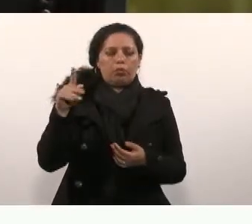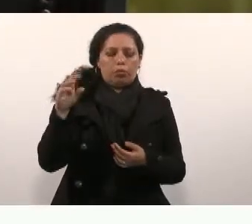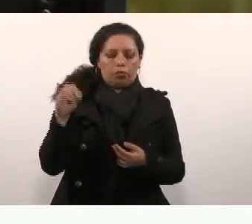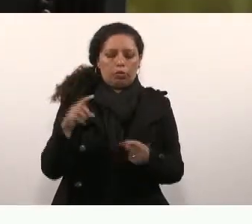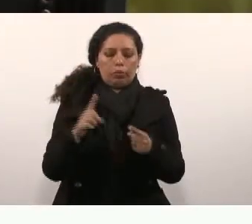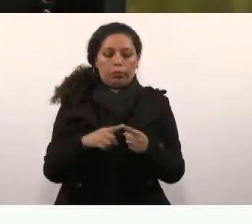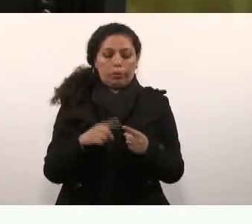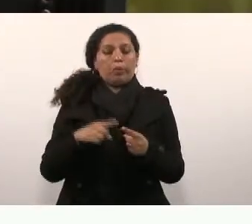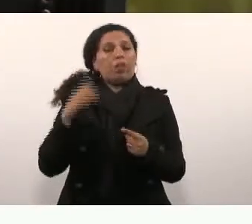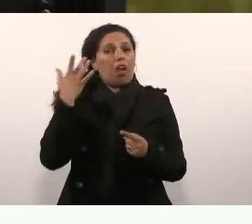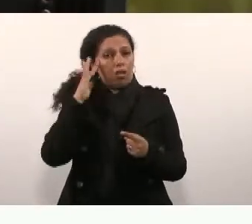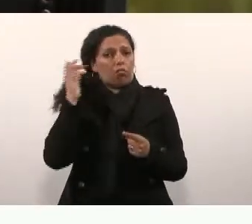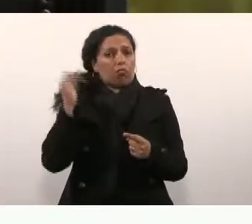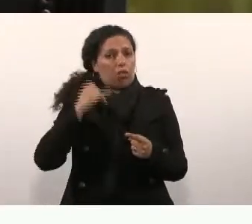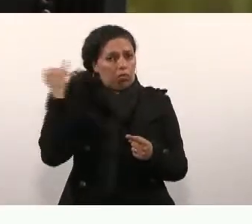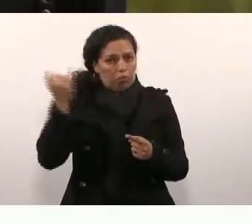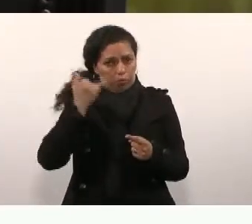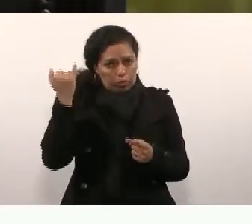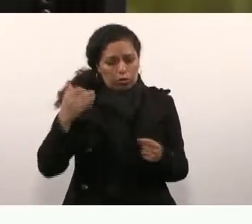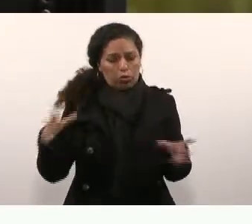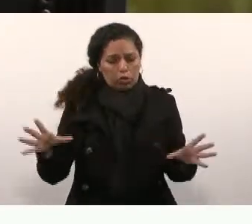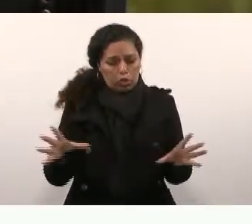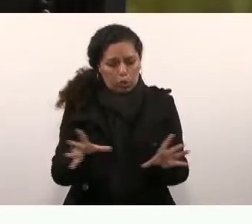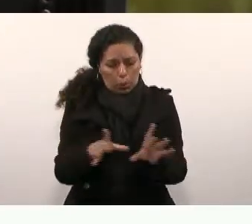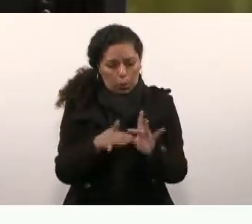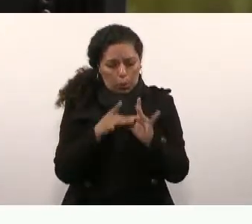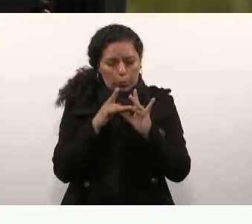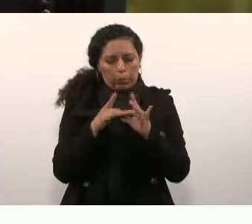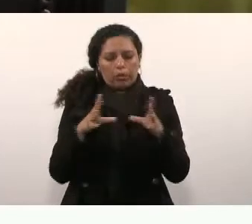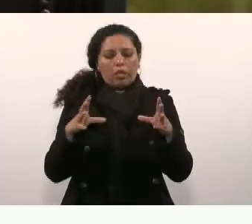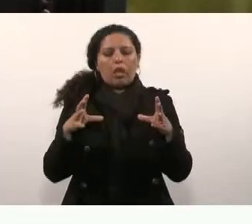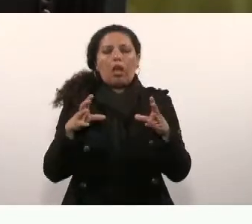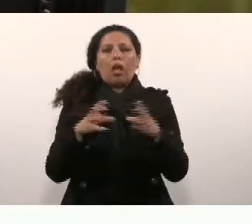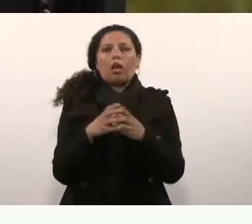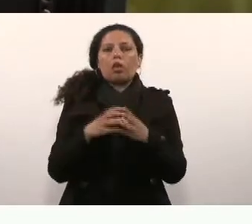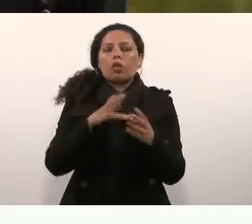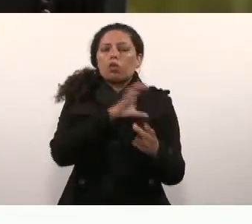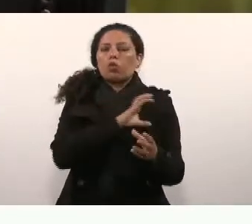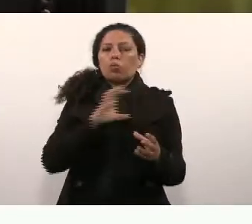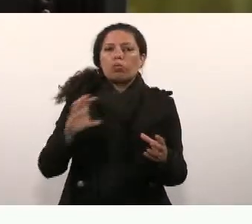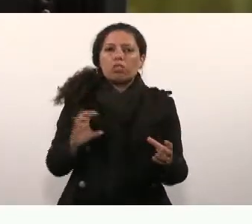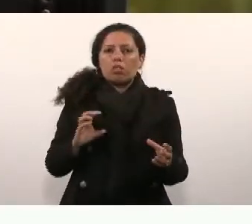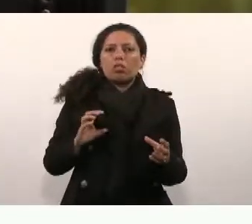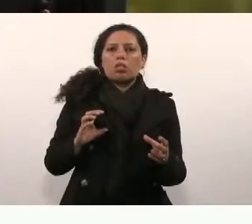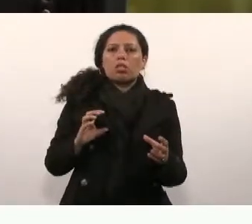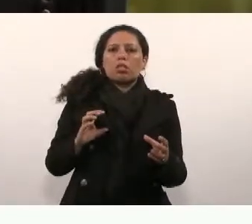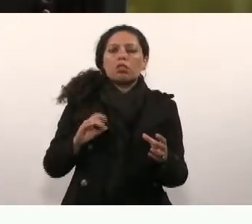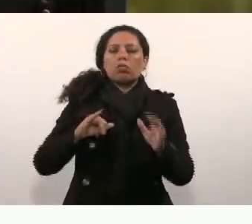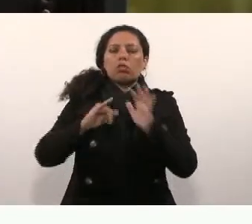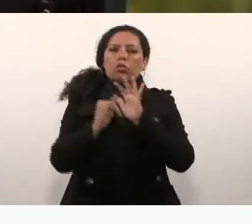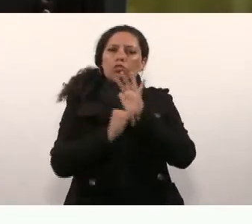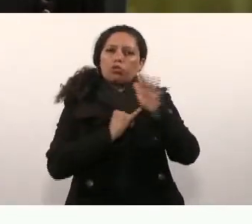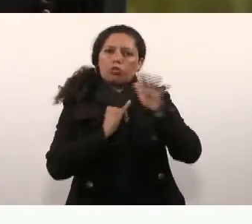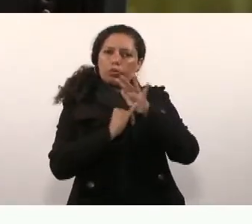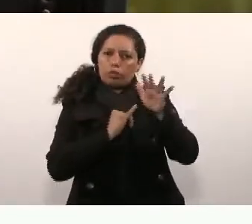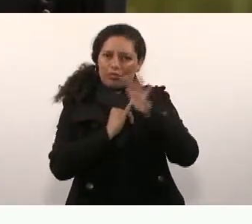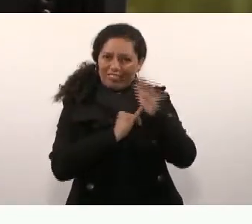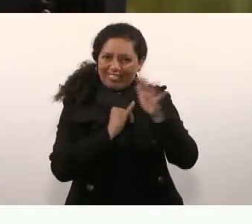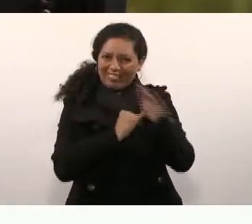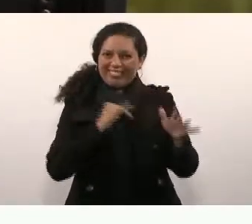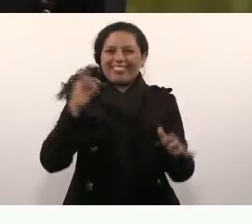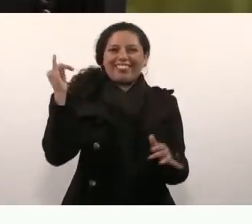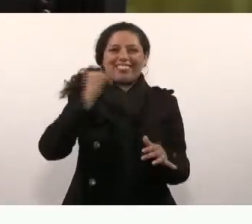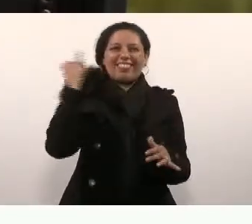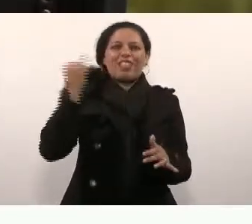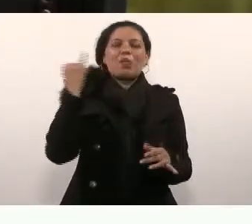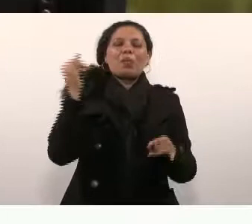isso é algo que a gente também pode se somar aos esforços da Comissão de Tributação, que acredito que seja a comissão mais adequada para estar puxando isso, mas nós